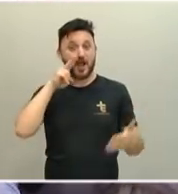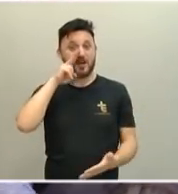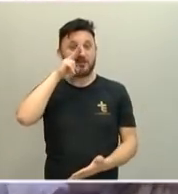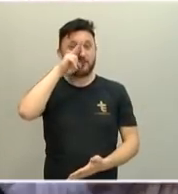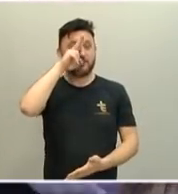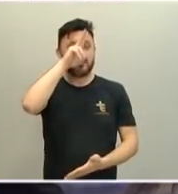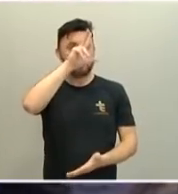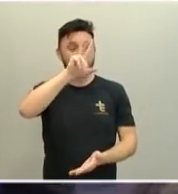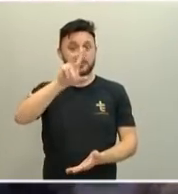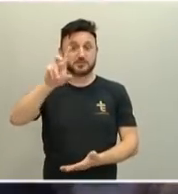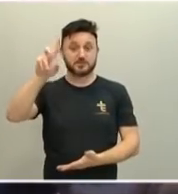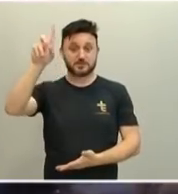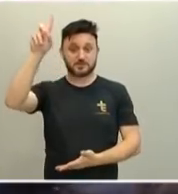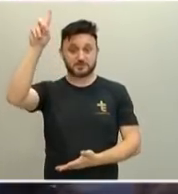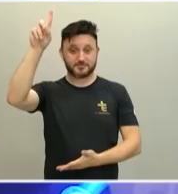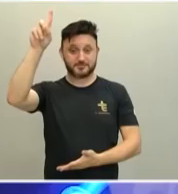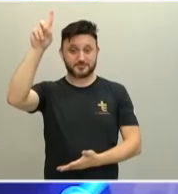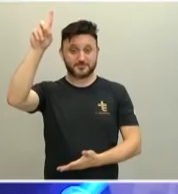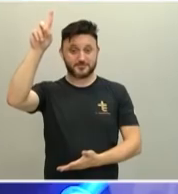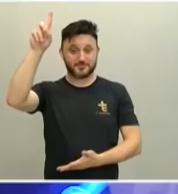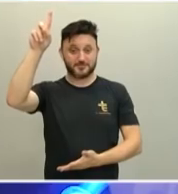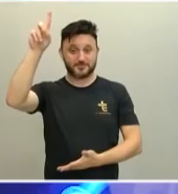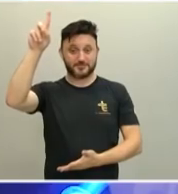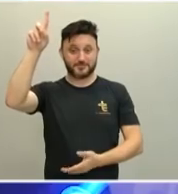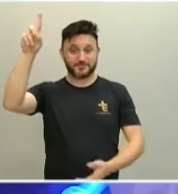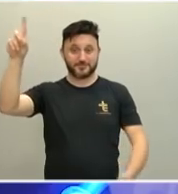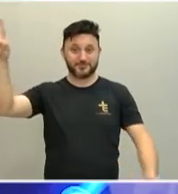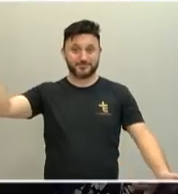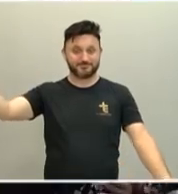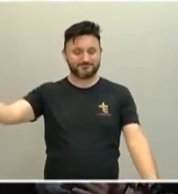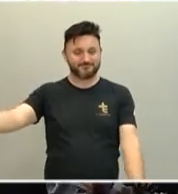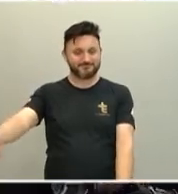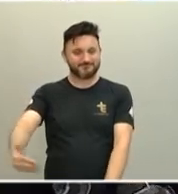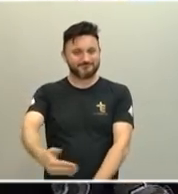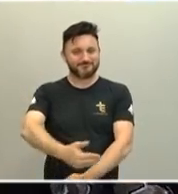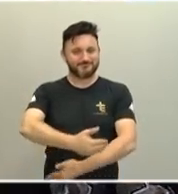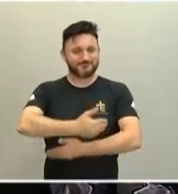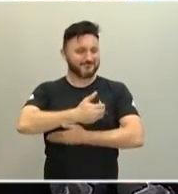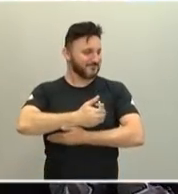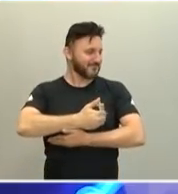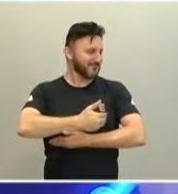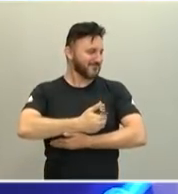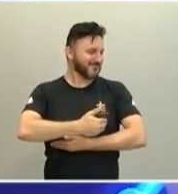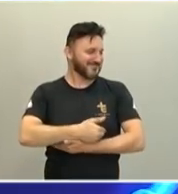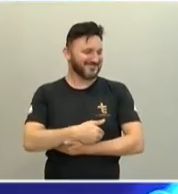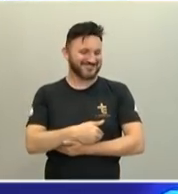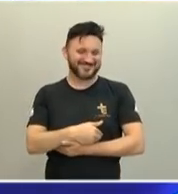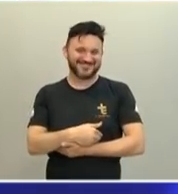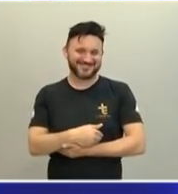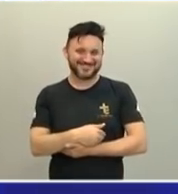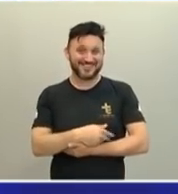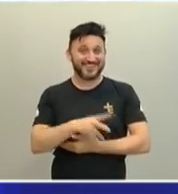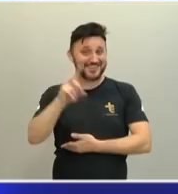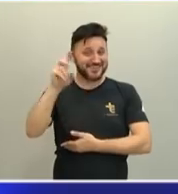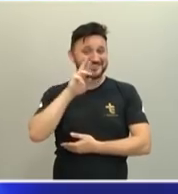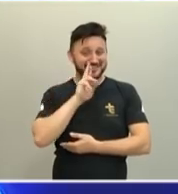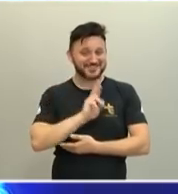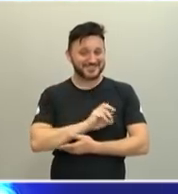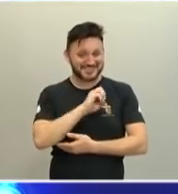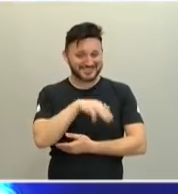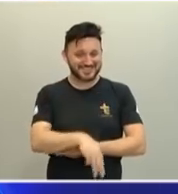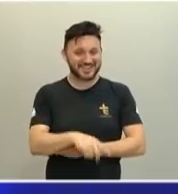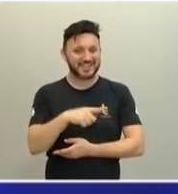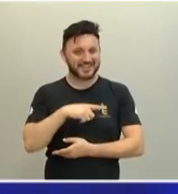Altíssimo, e a força do Altíssimo me envolverá. Me envolverá. Essa é a resposta de Deus. Tem